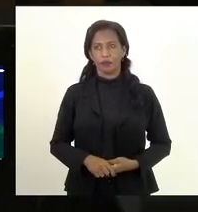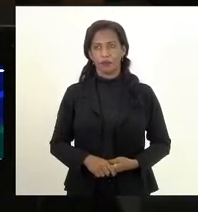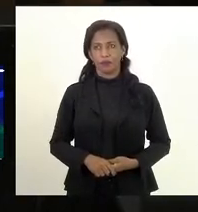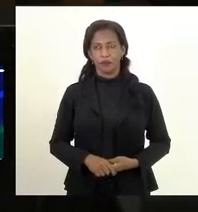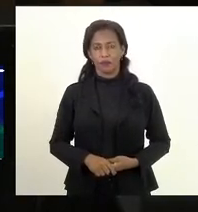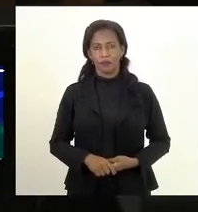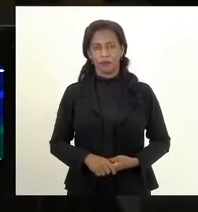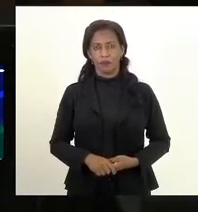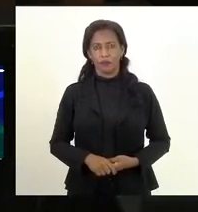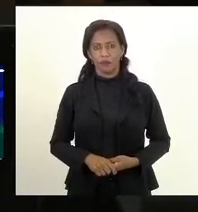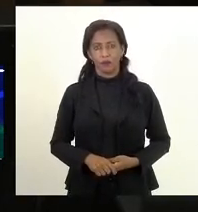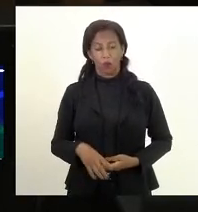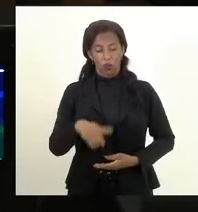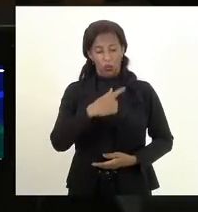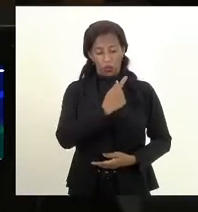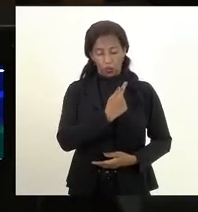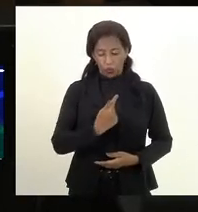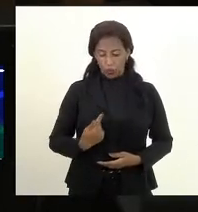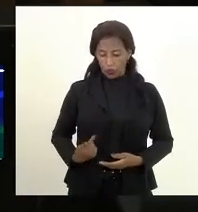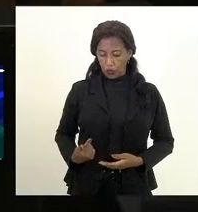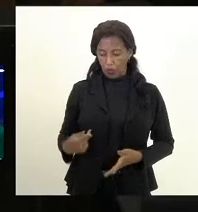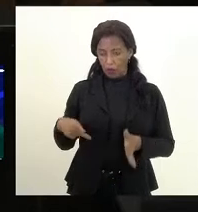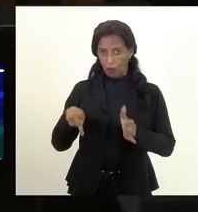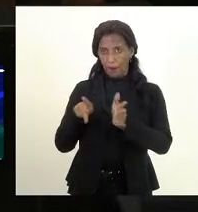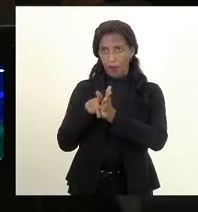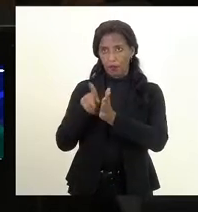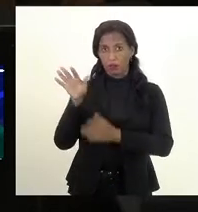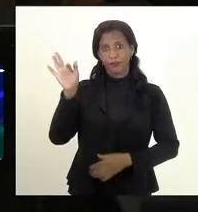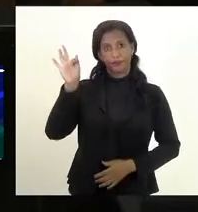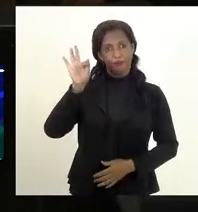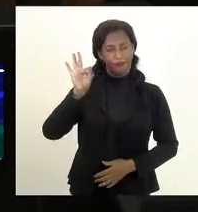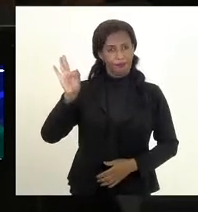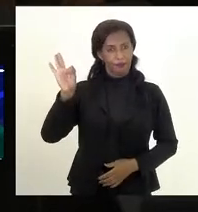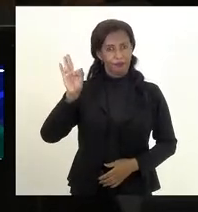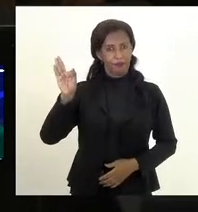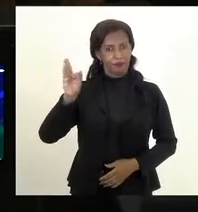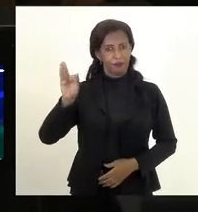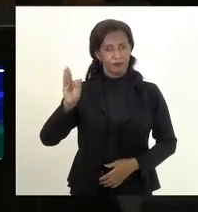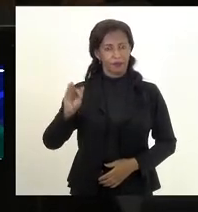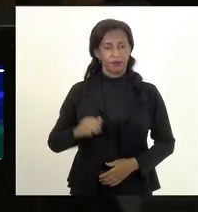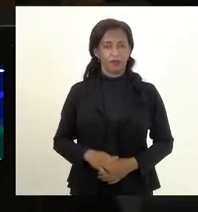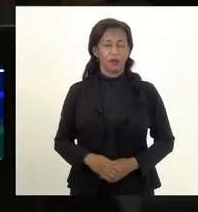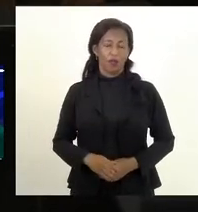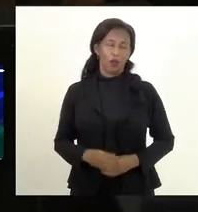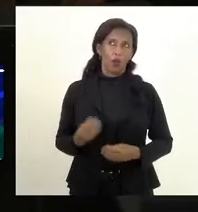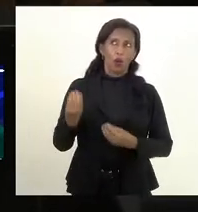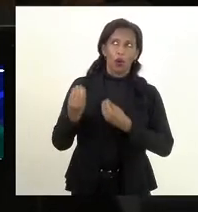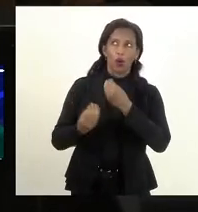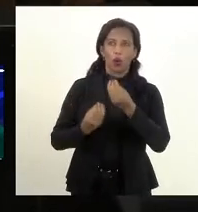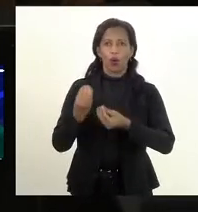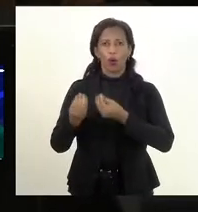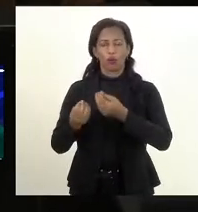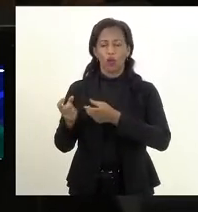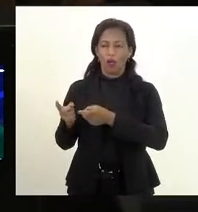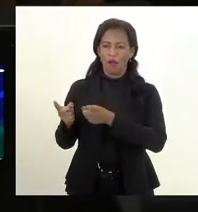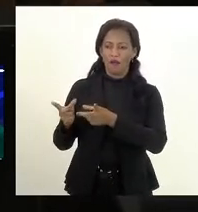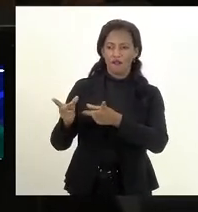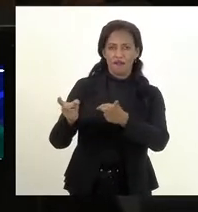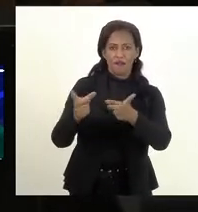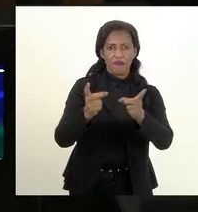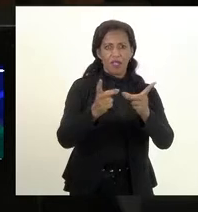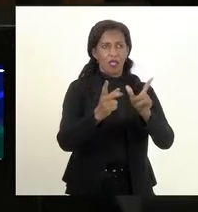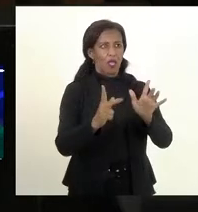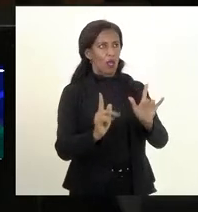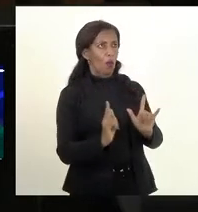e o governo francês eu quisesse vender o palácio com